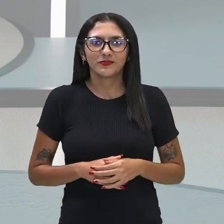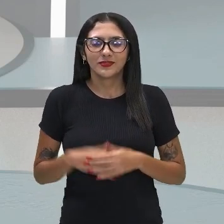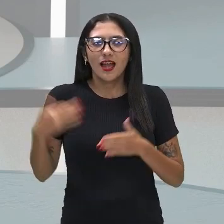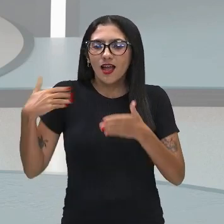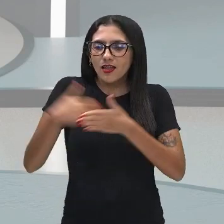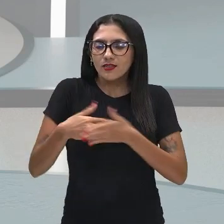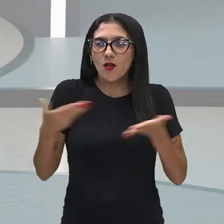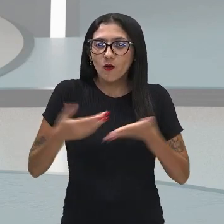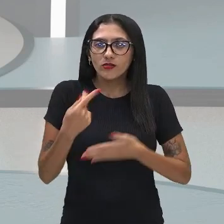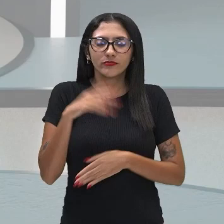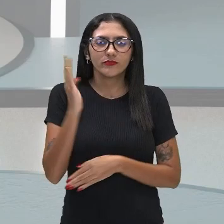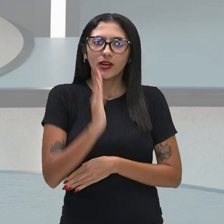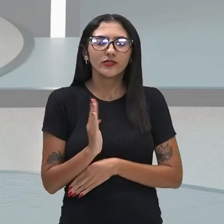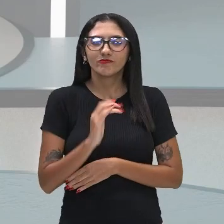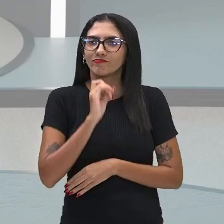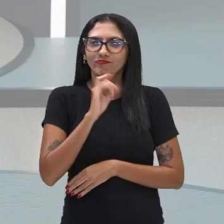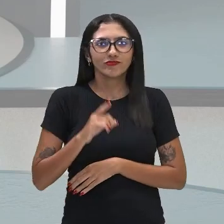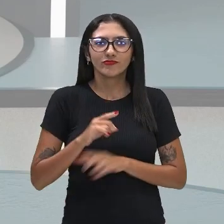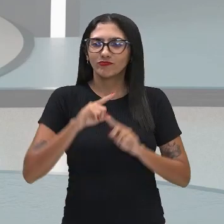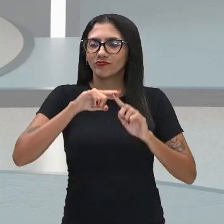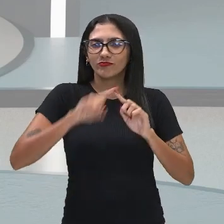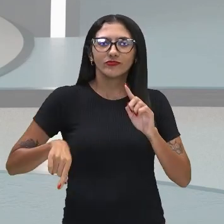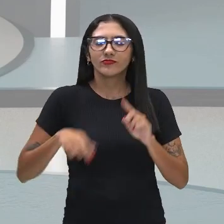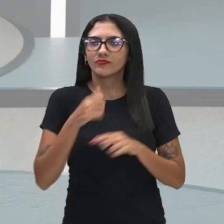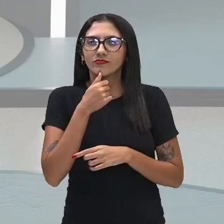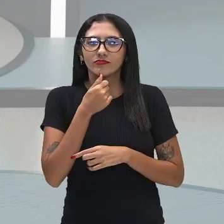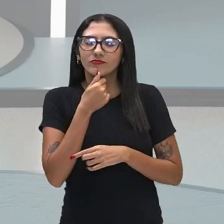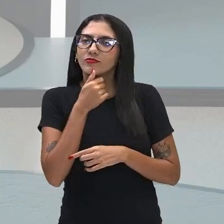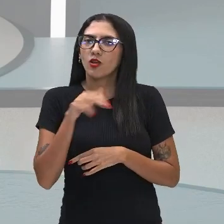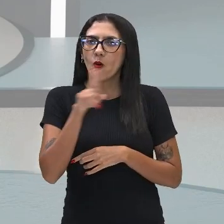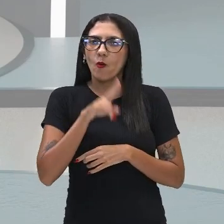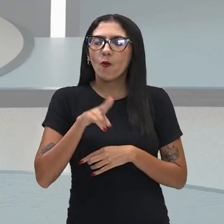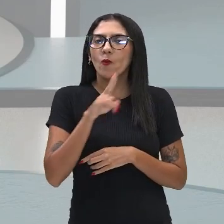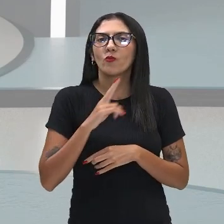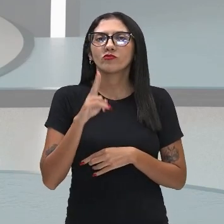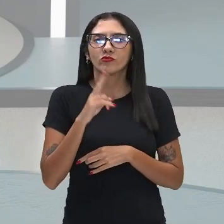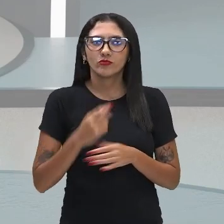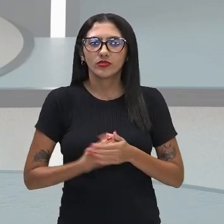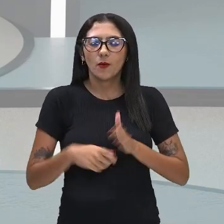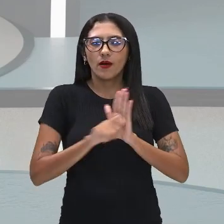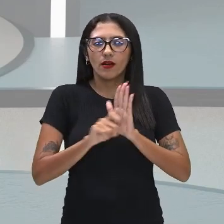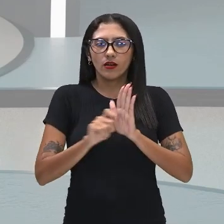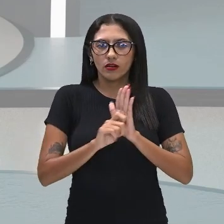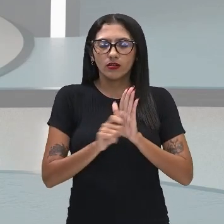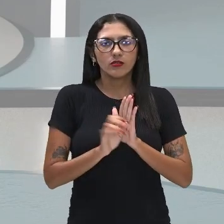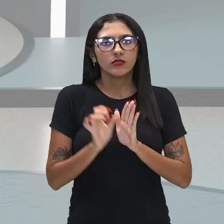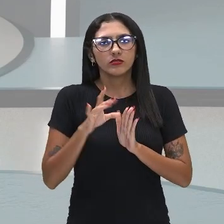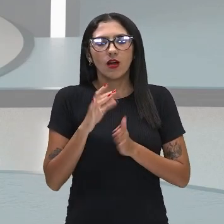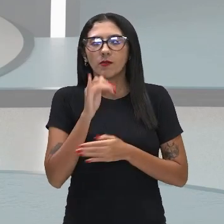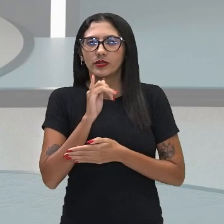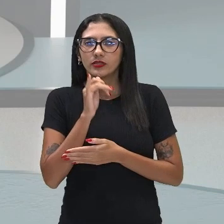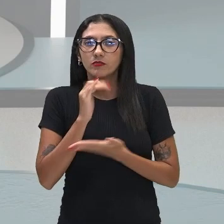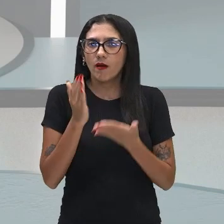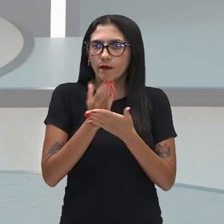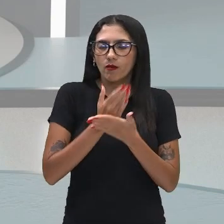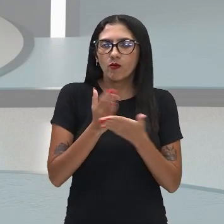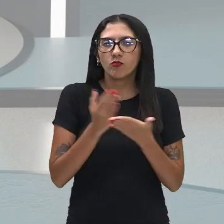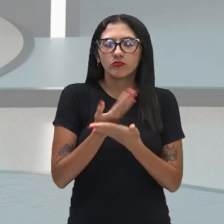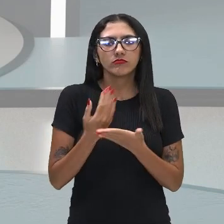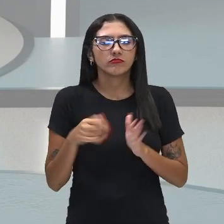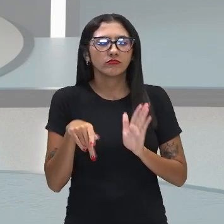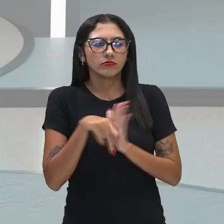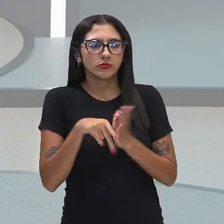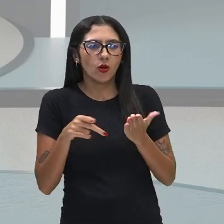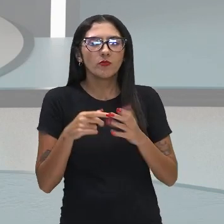não foi liberado o uso da maconha, nem só mesmo para fins mesmo ali, terapeutas